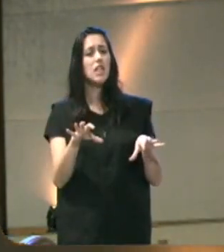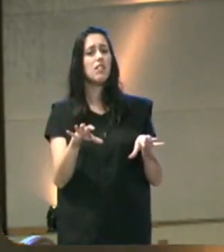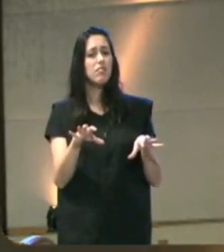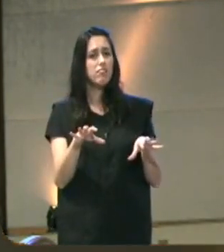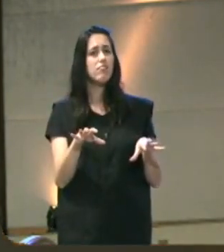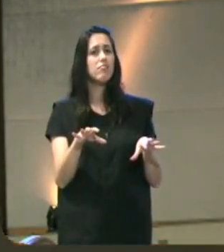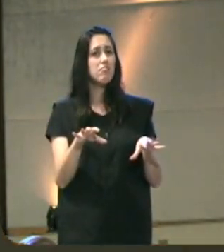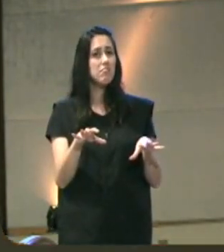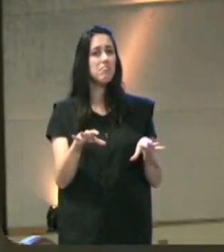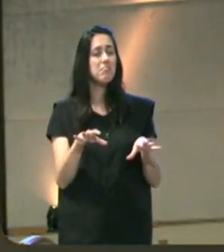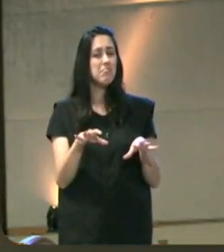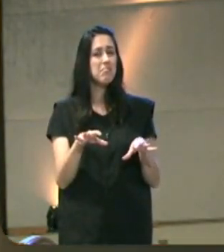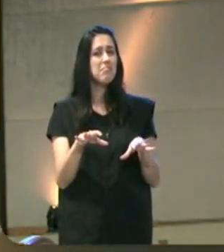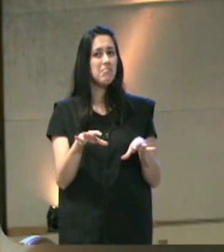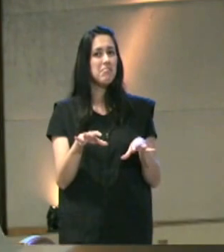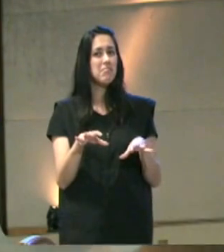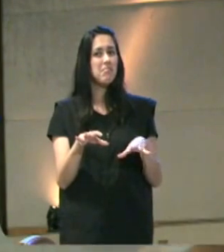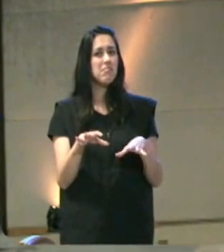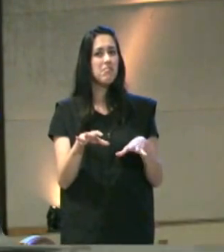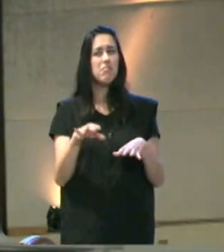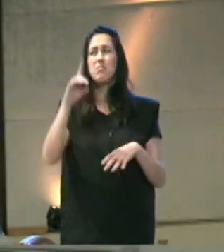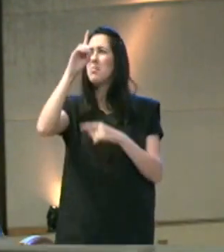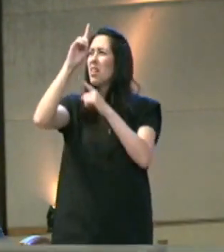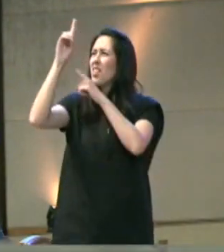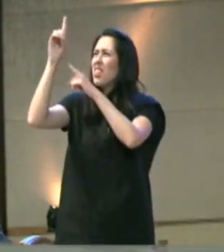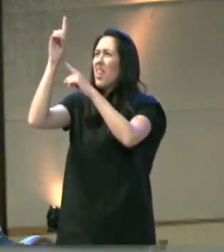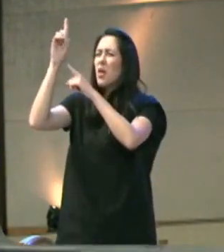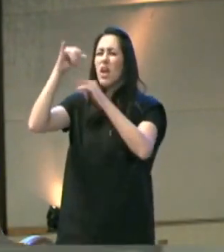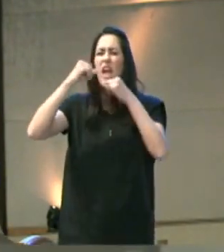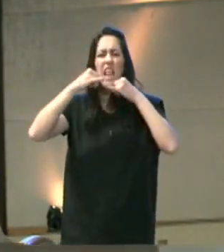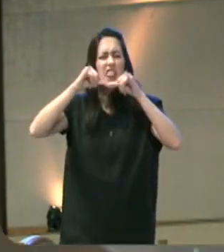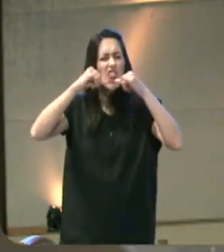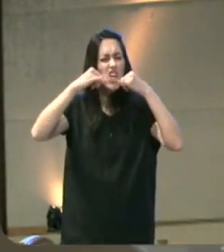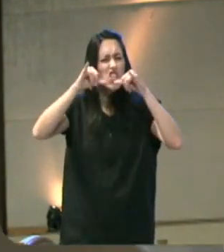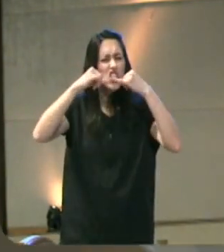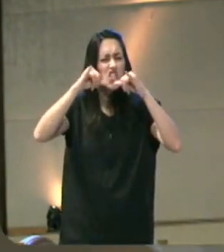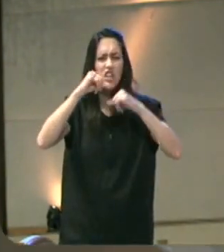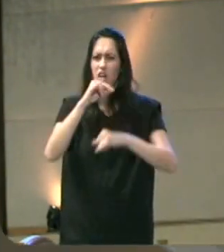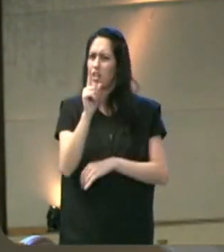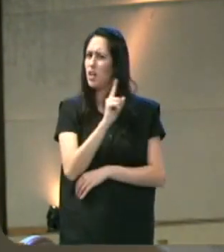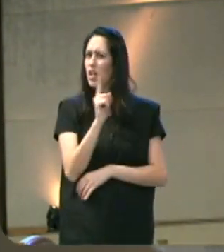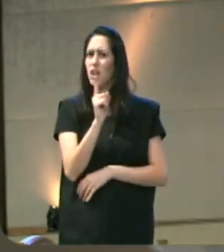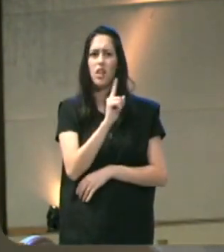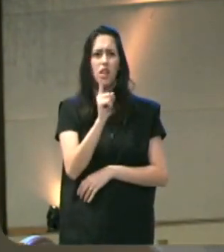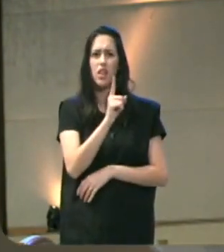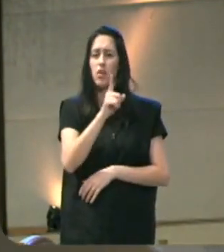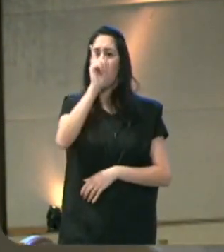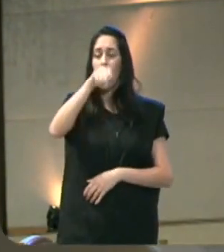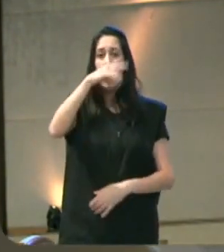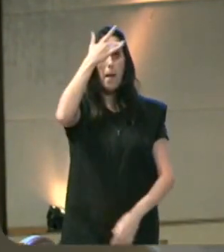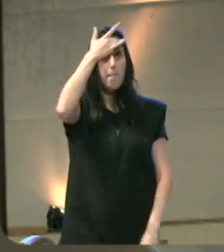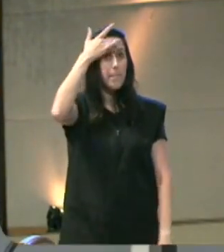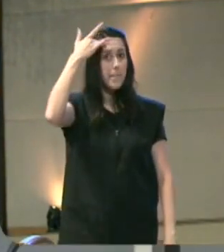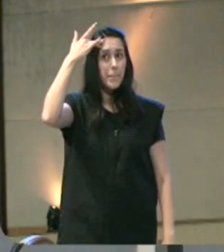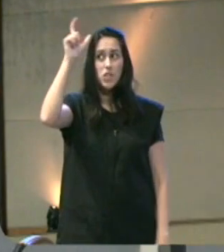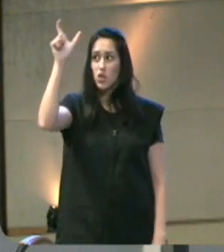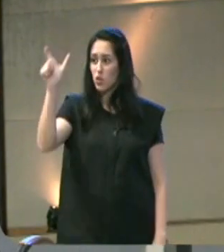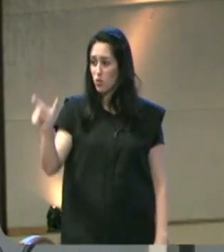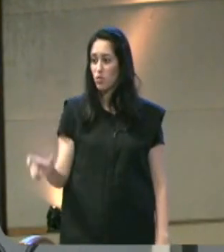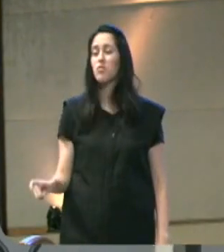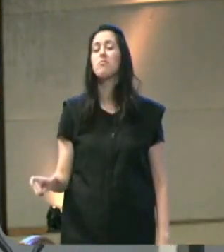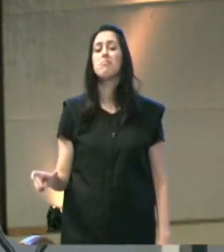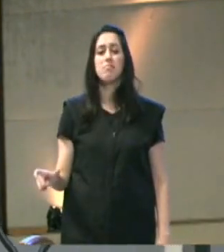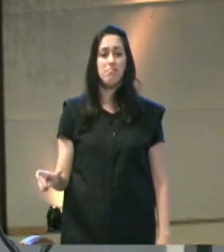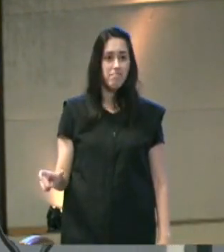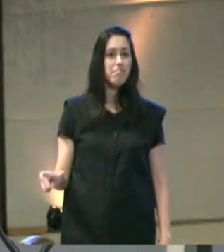Sabe, o meu Deus não é uma força, Ele é uma pessoa. E Ele